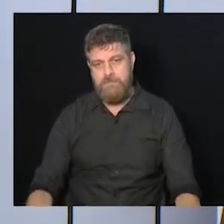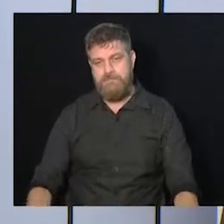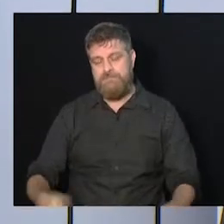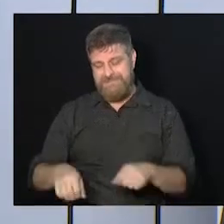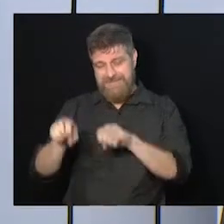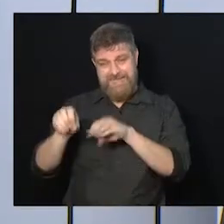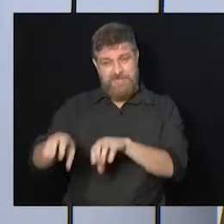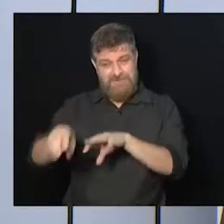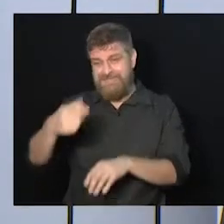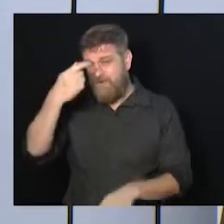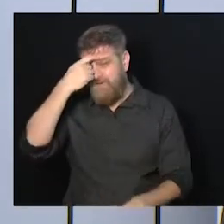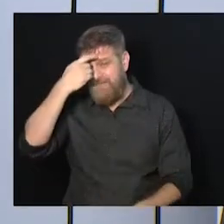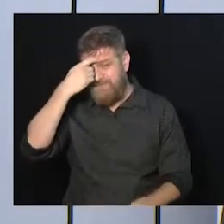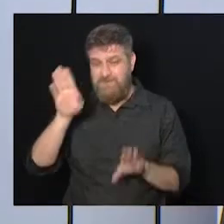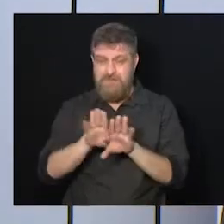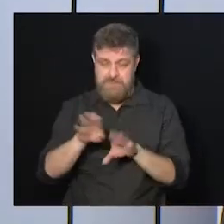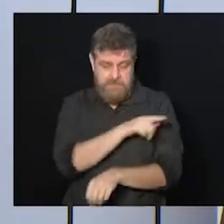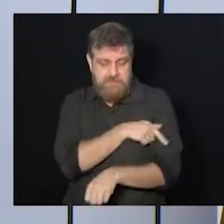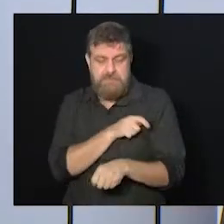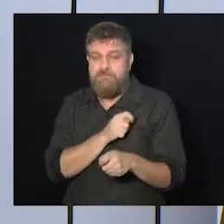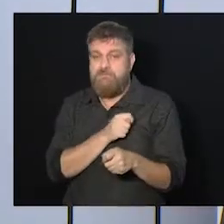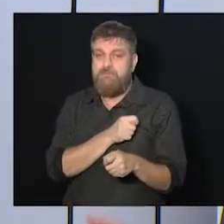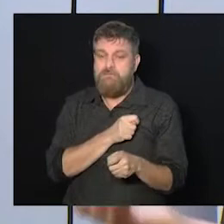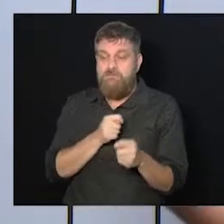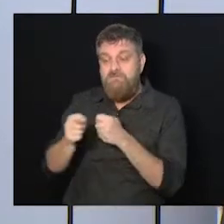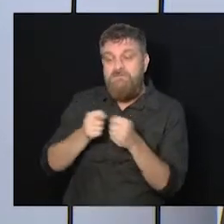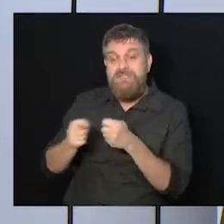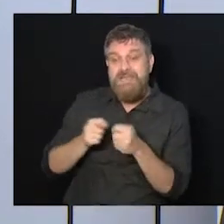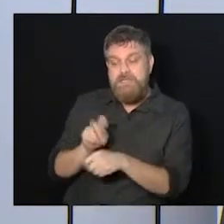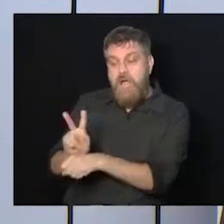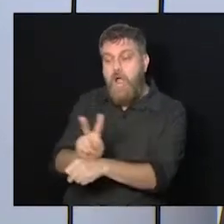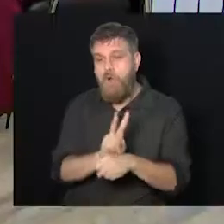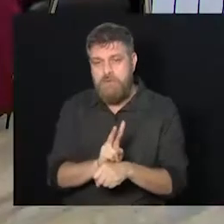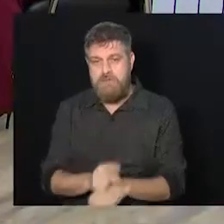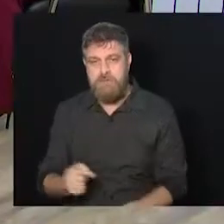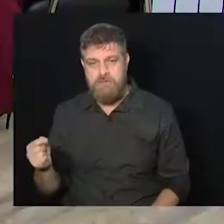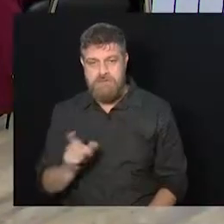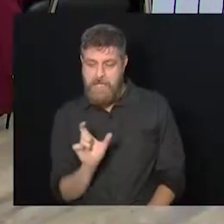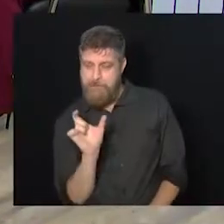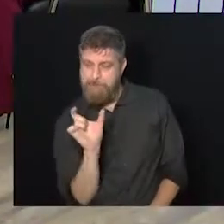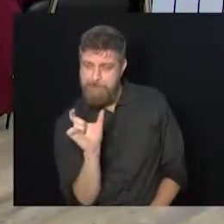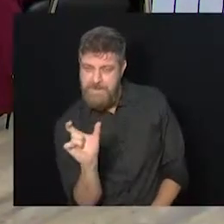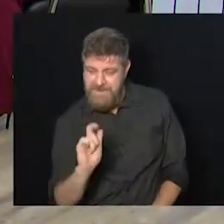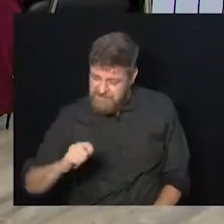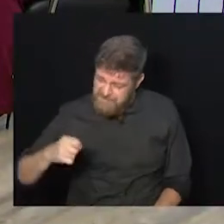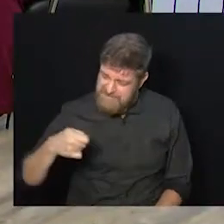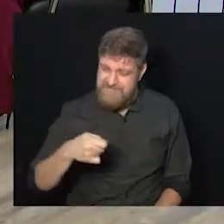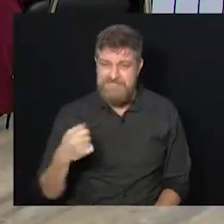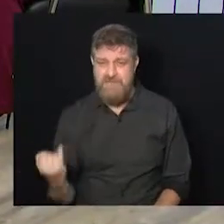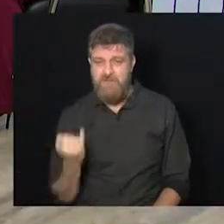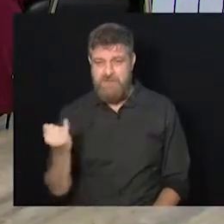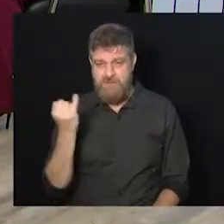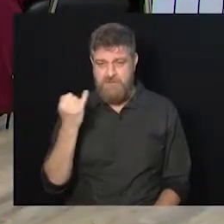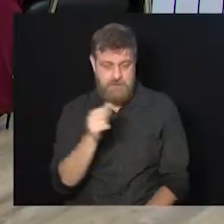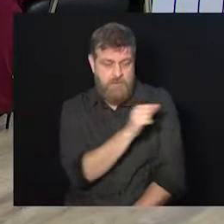educação, fiscalização, obviamente, né? Nós precisamos muito de conscientizar as pessoas. Eu acho que o senhor falou uma palavra-chave, que eu trabalho muito com